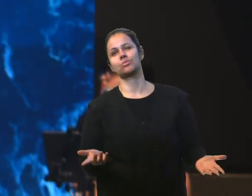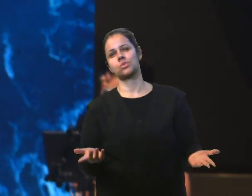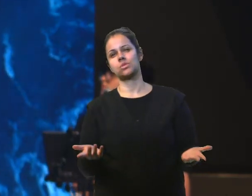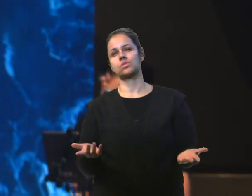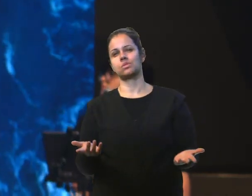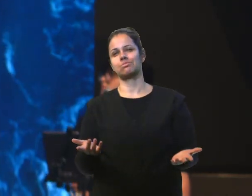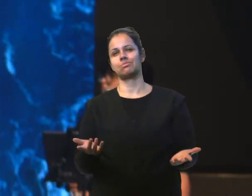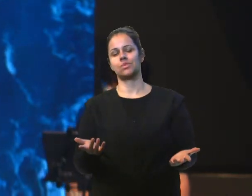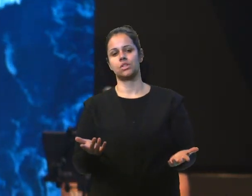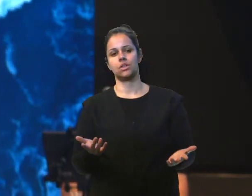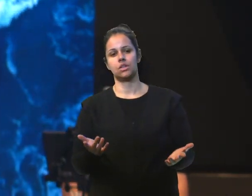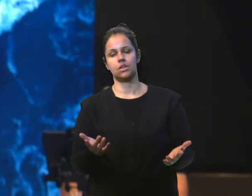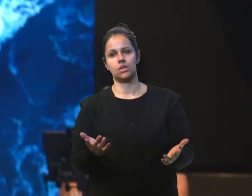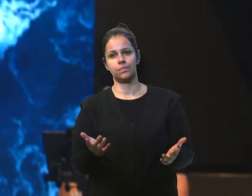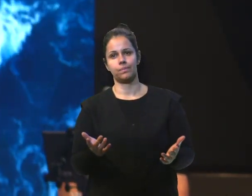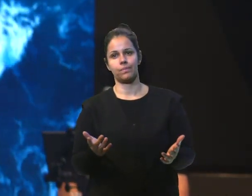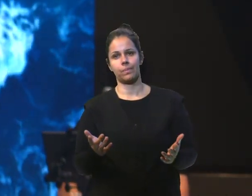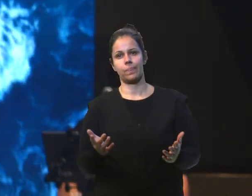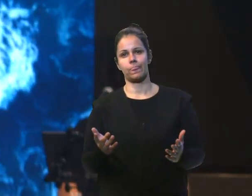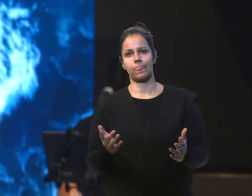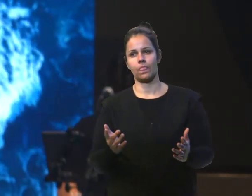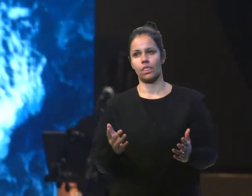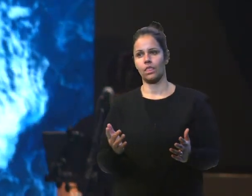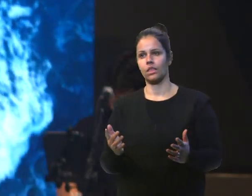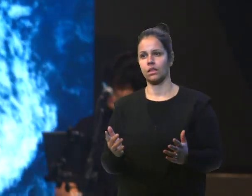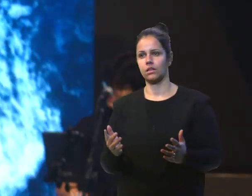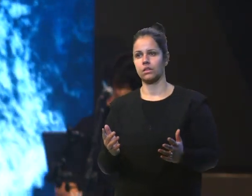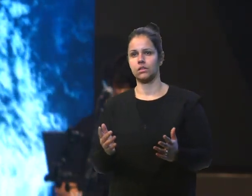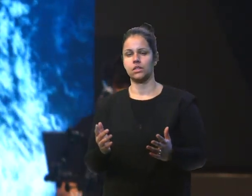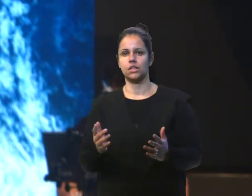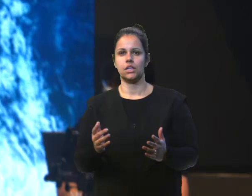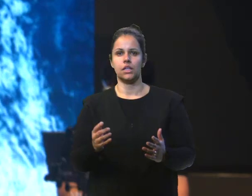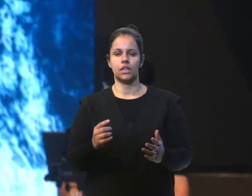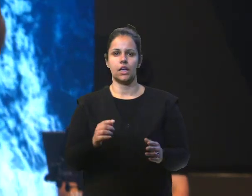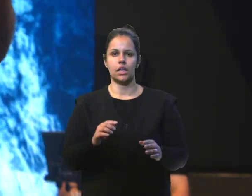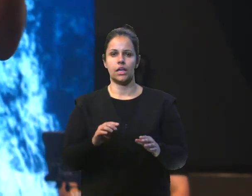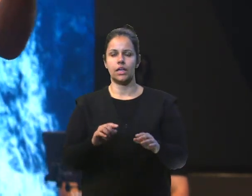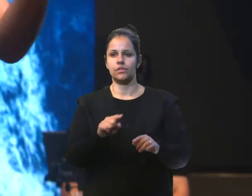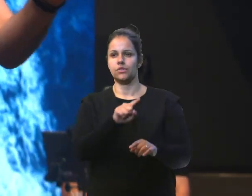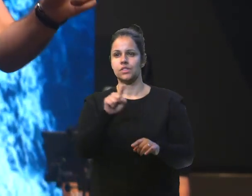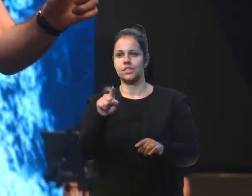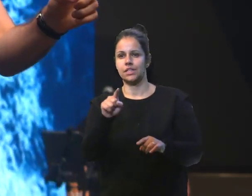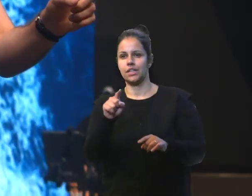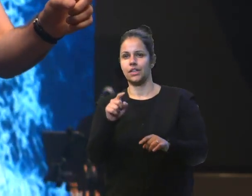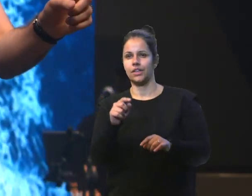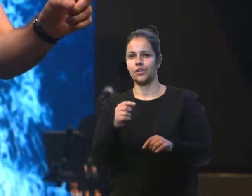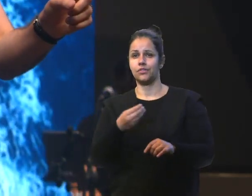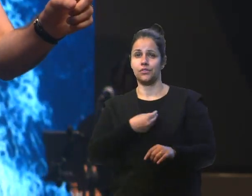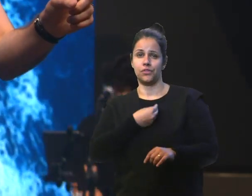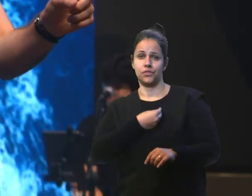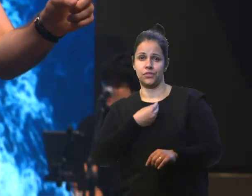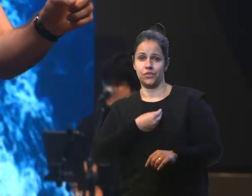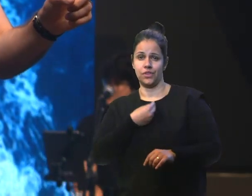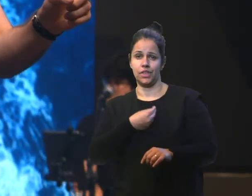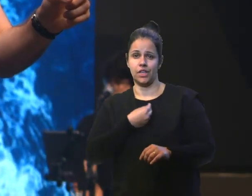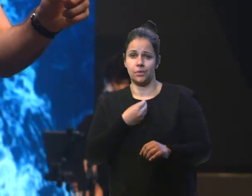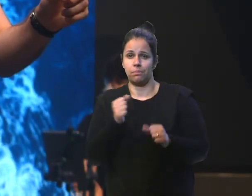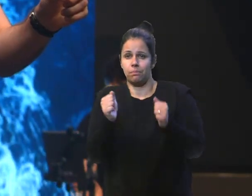O conceito de prostituição é esse: é viver intimidade sem o compromisso.